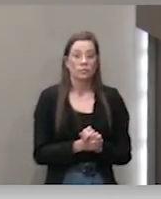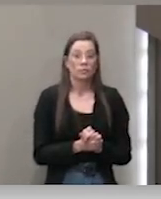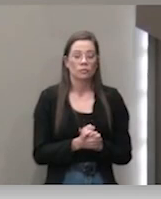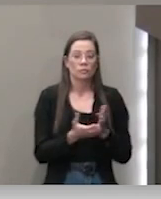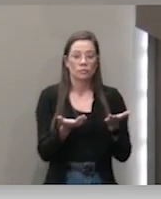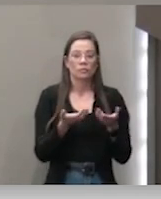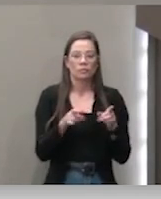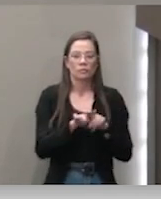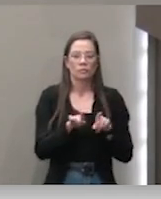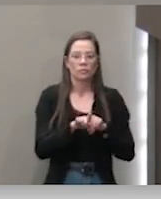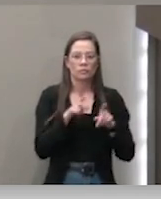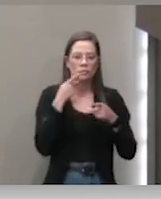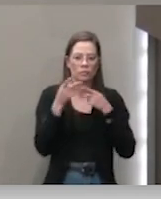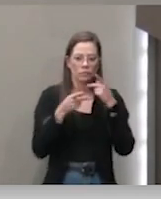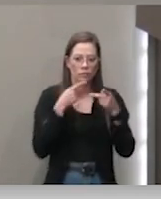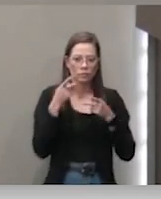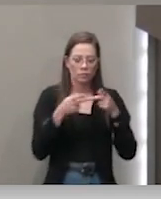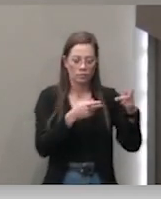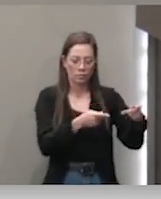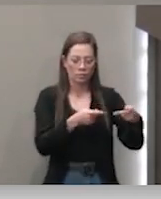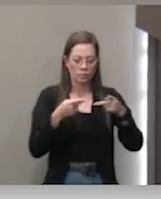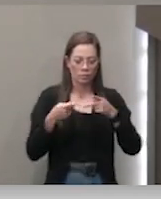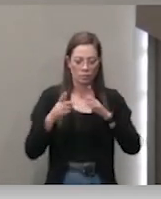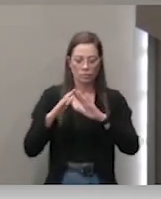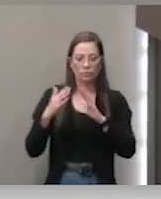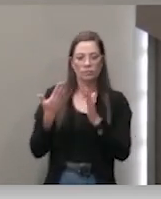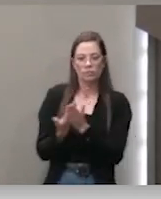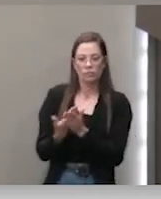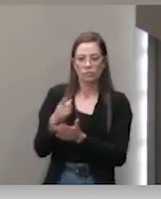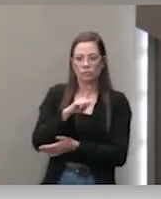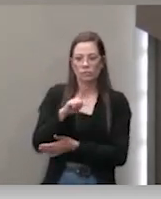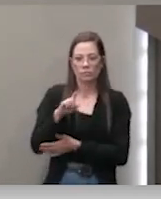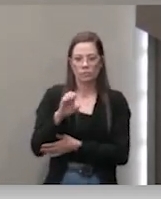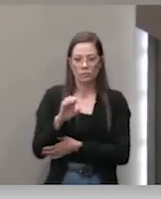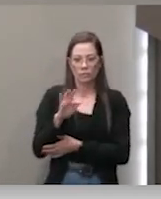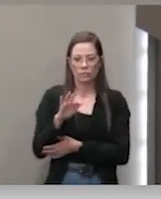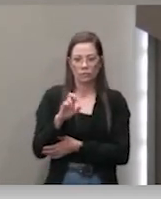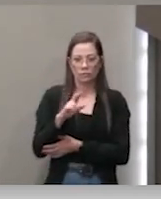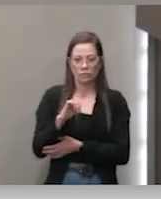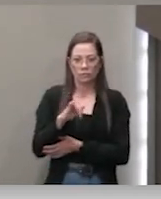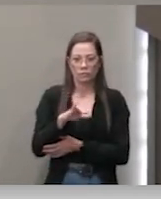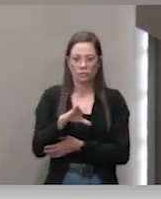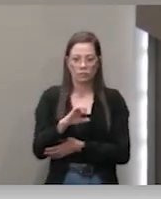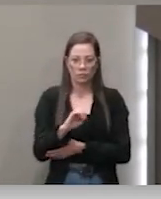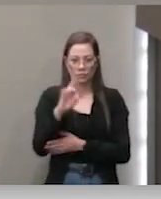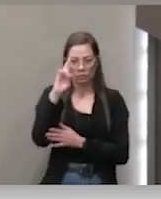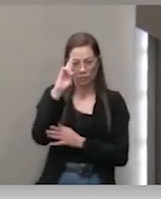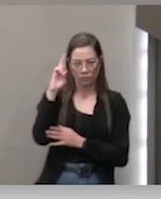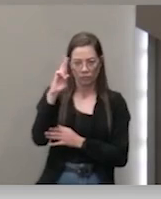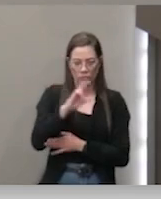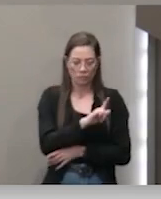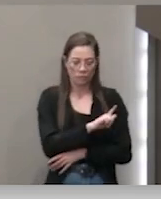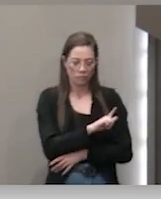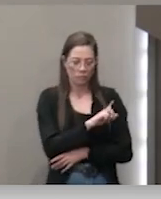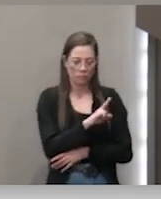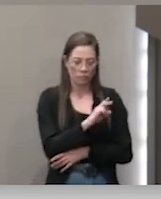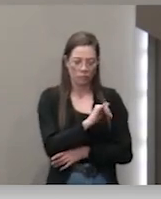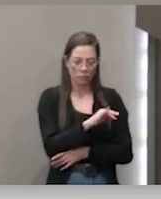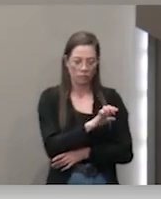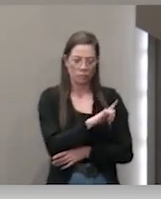Quero falar um pouquinho da visita que fizemos na escola Zeferino Demetrio Coste, a diretora Lucilene